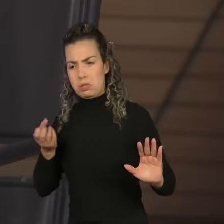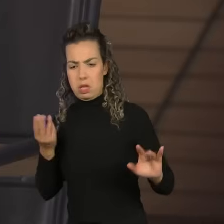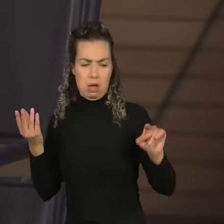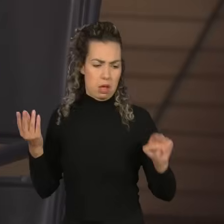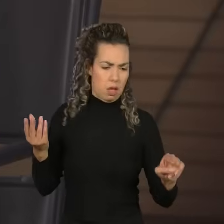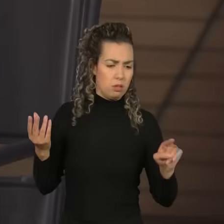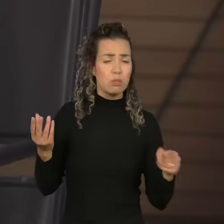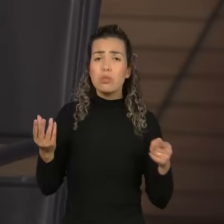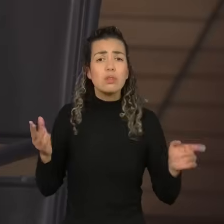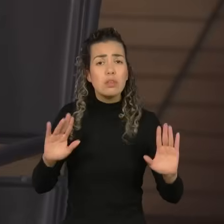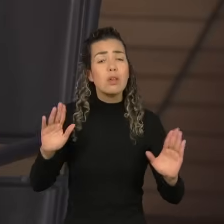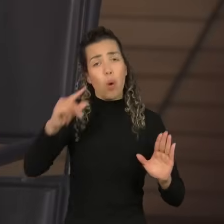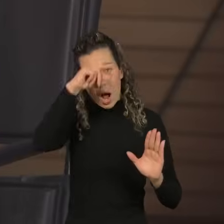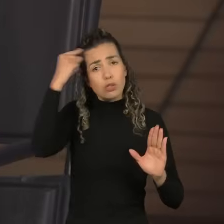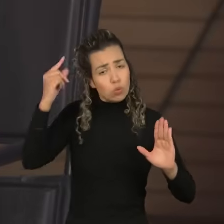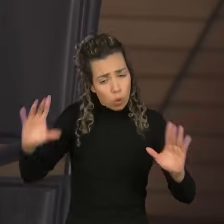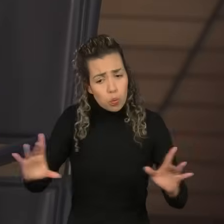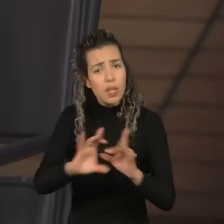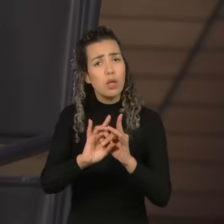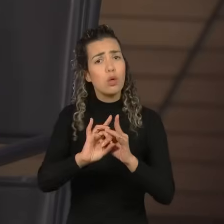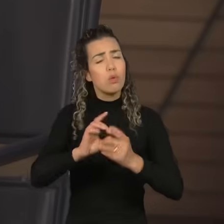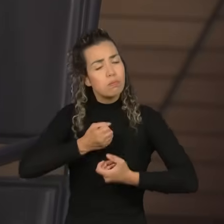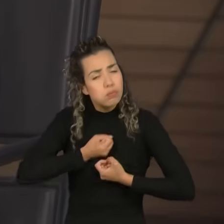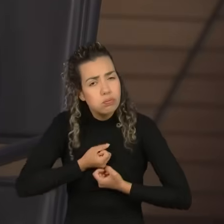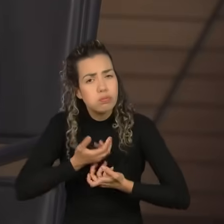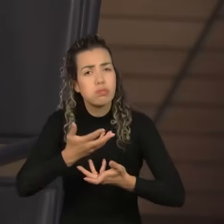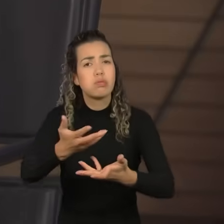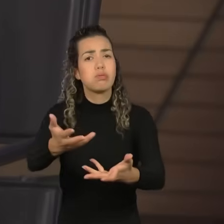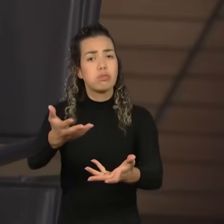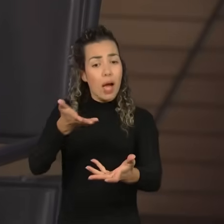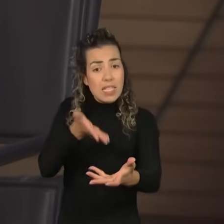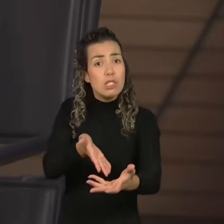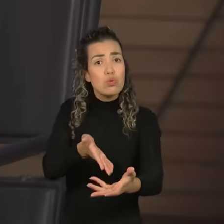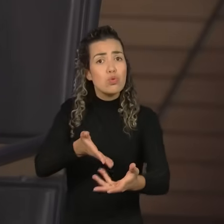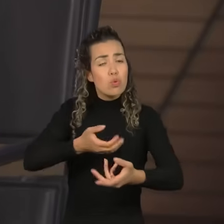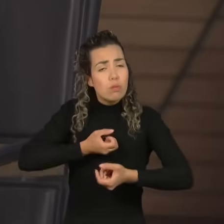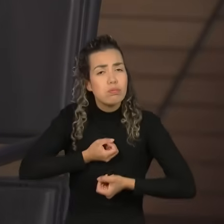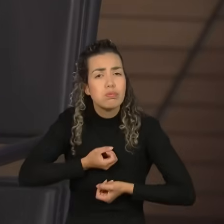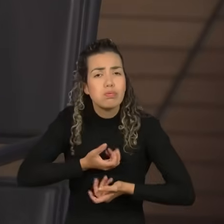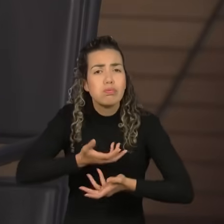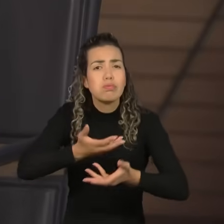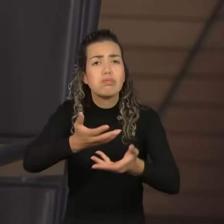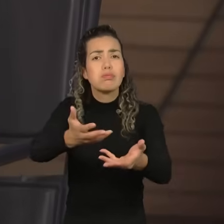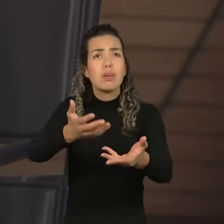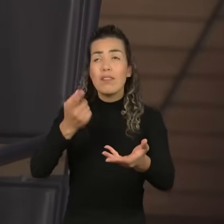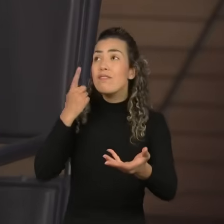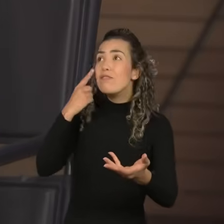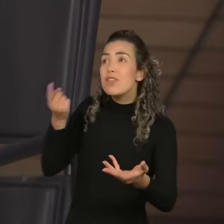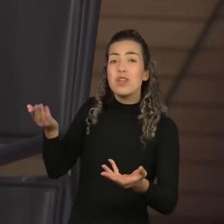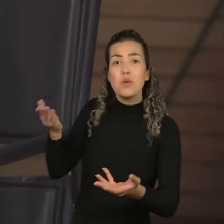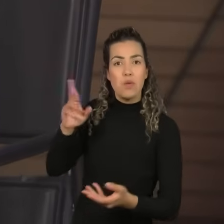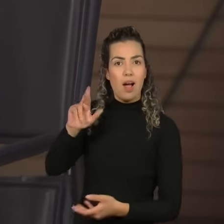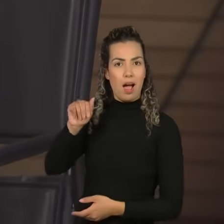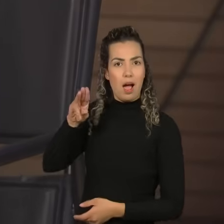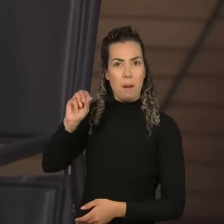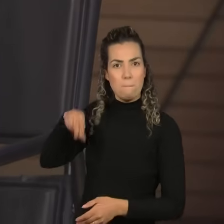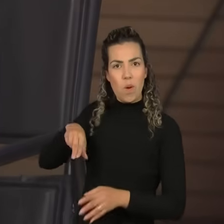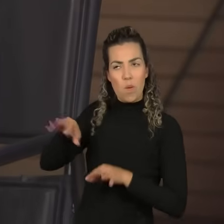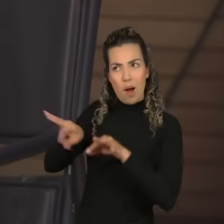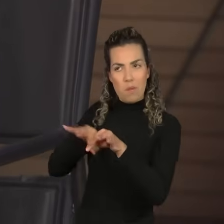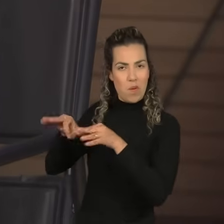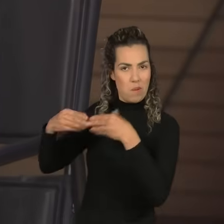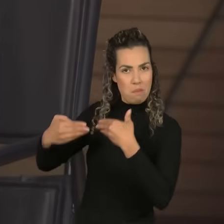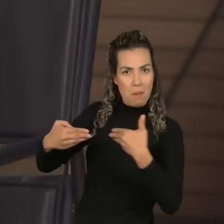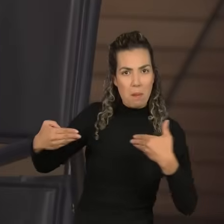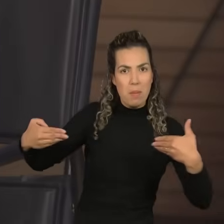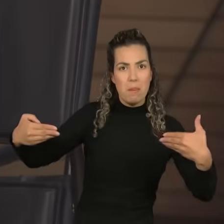faz poesia, né? É nesse momento em que ele une, né? O Ramon estava dando a trajetória dele, né? A